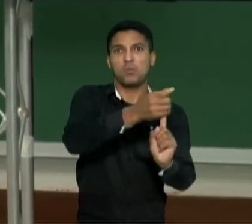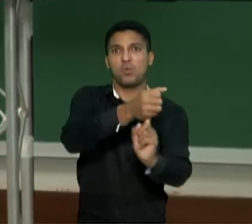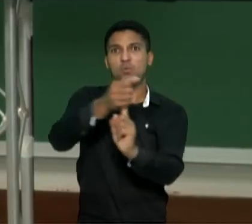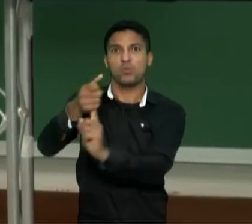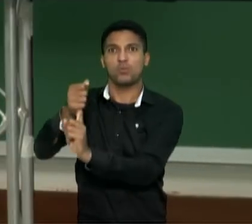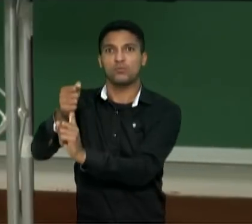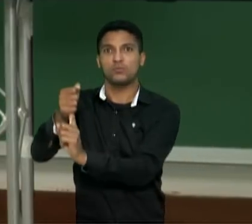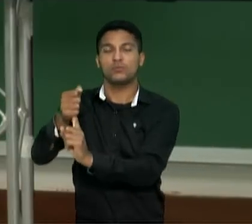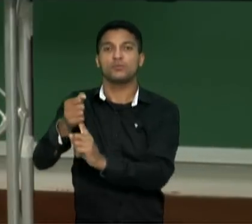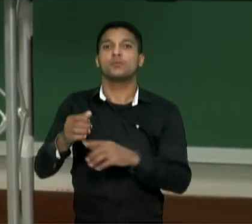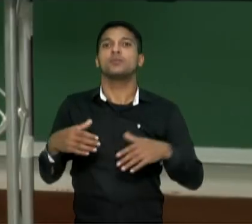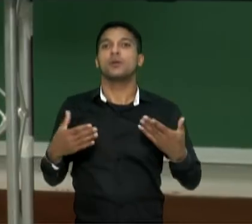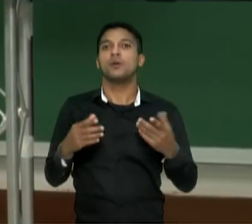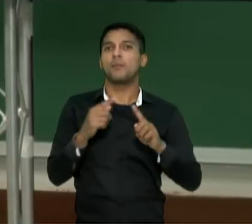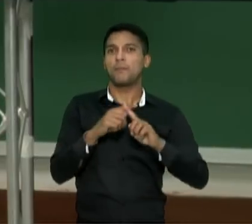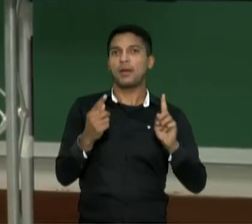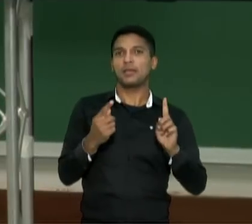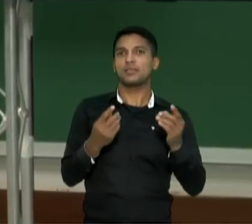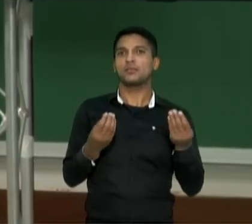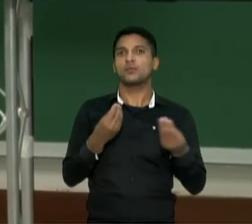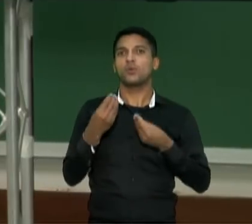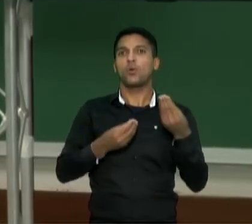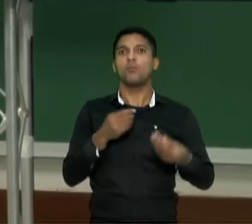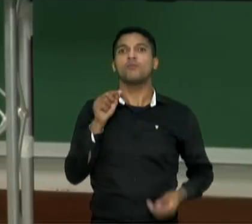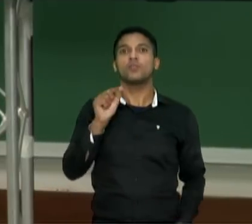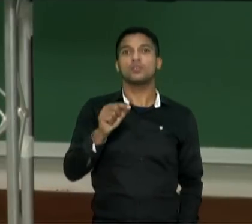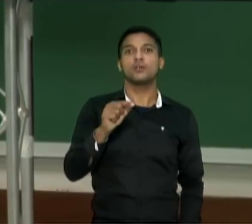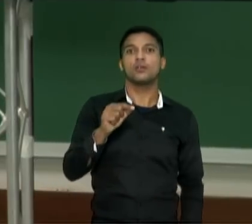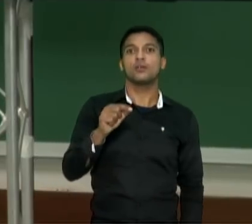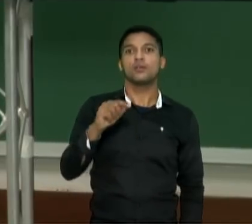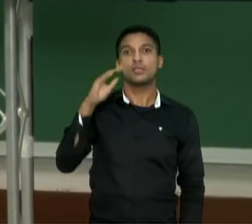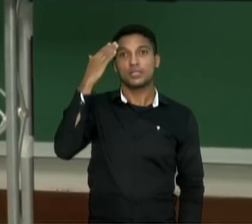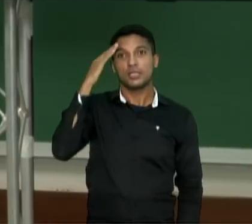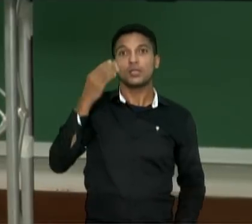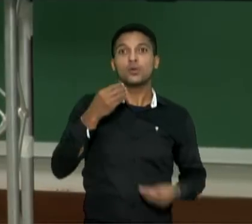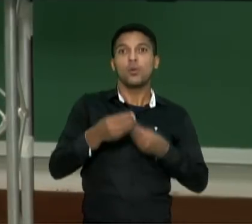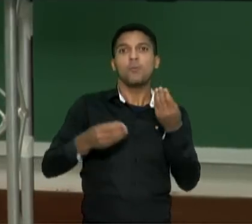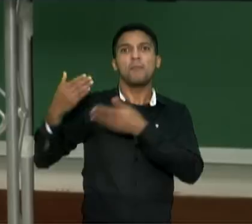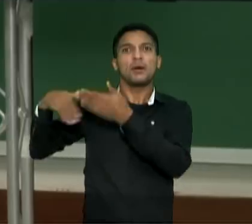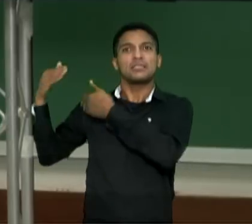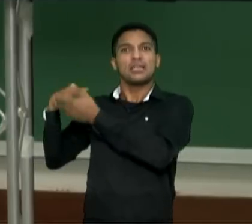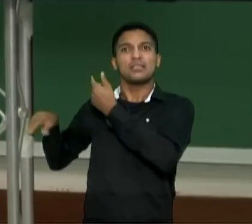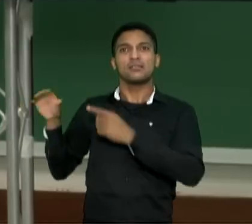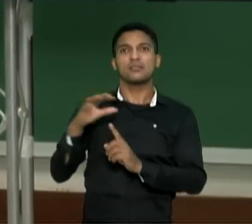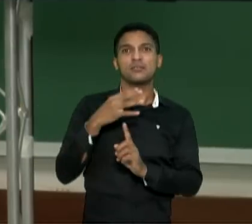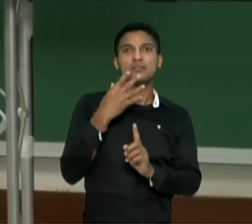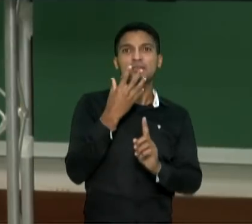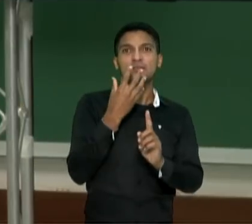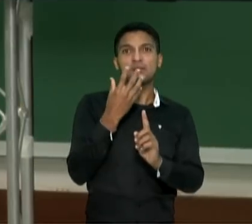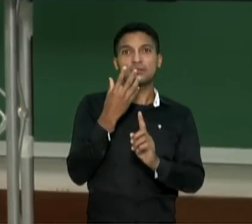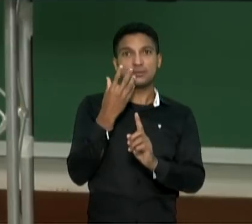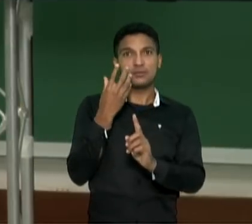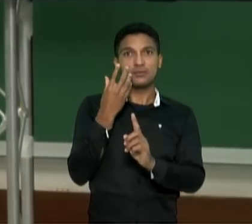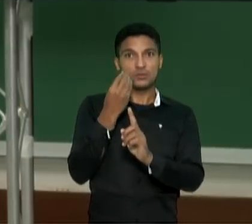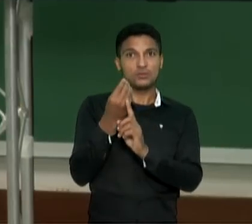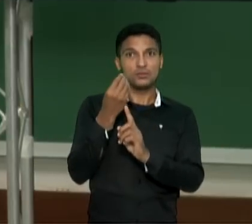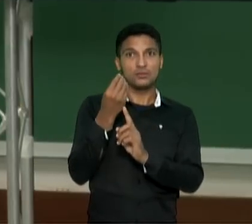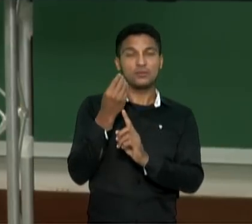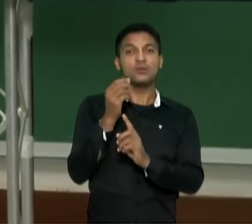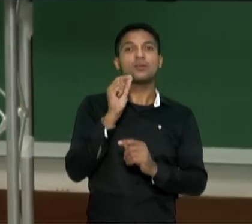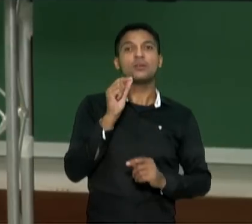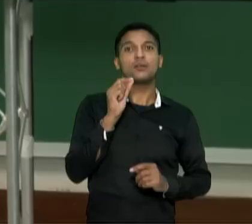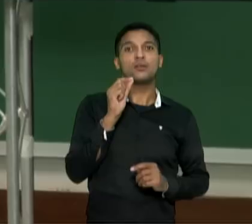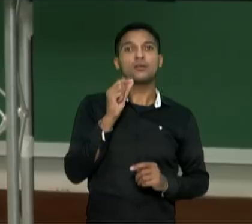bíblicos, né, nas histórias que se contavam. E a igreja detinha esse poder sobre o conhecimento. Já no Renascimento, não. Eles acreditam